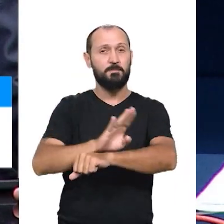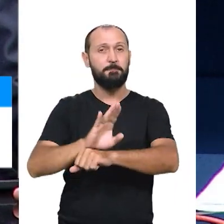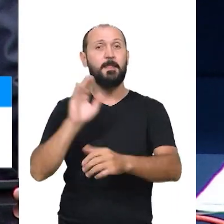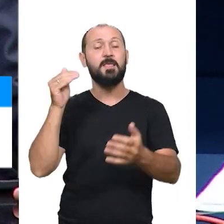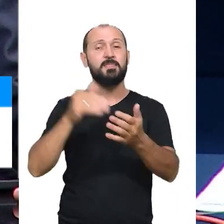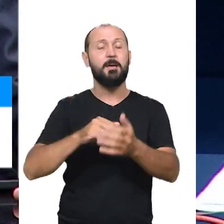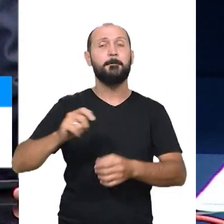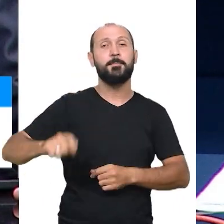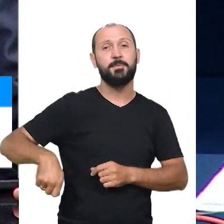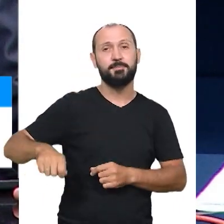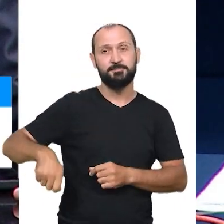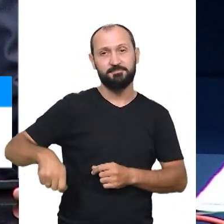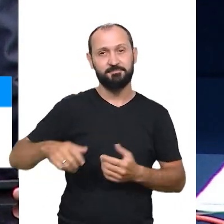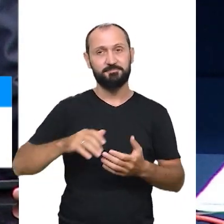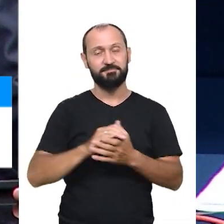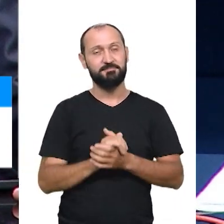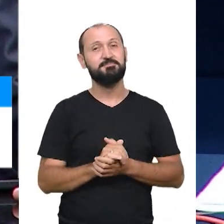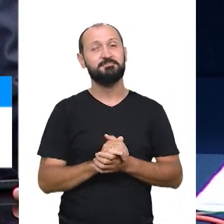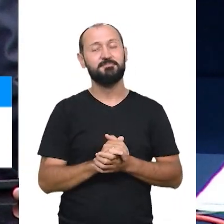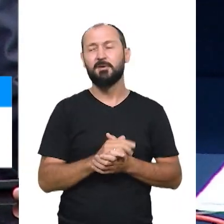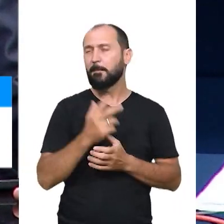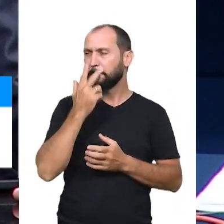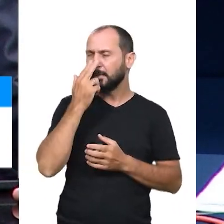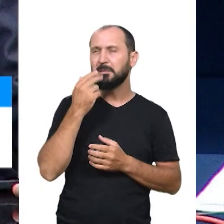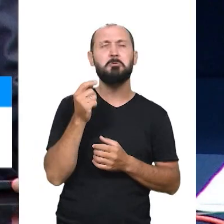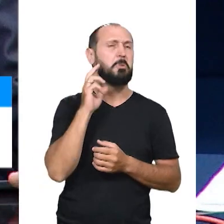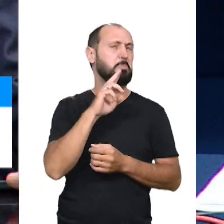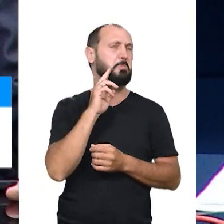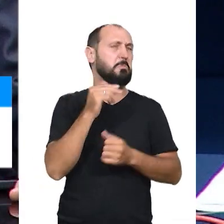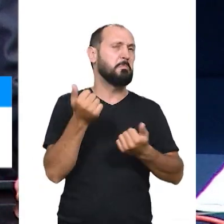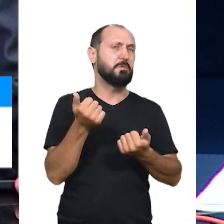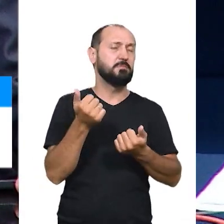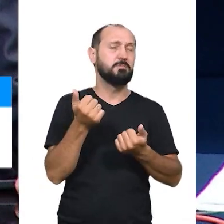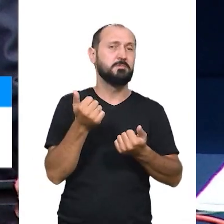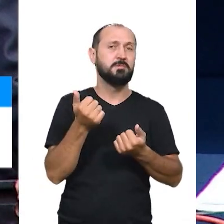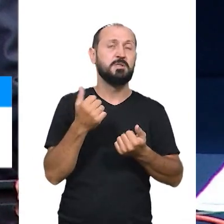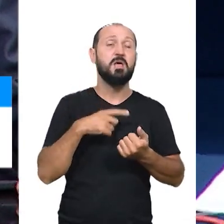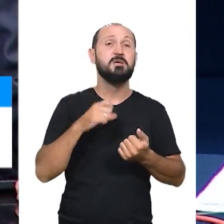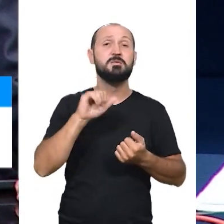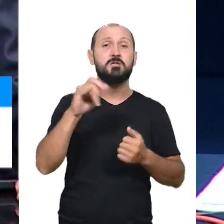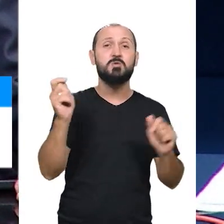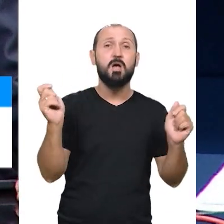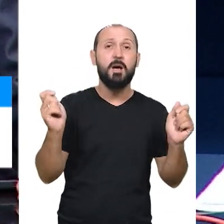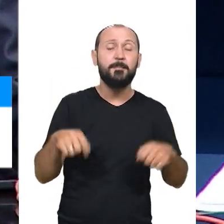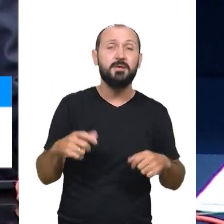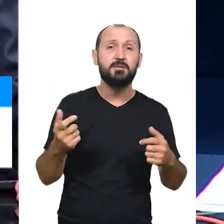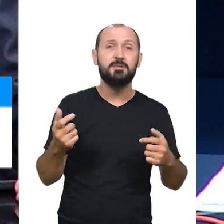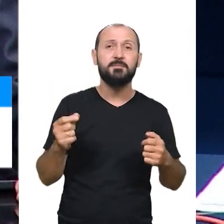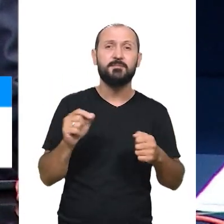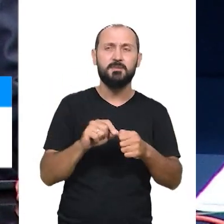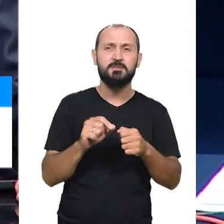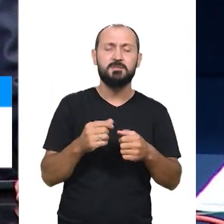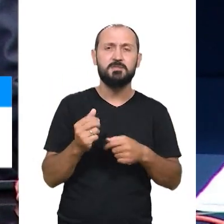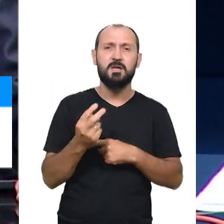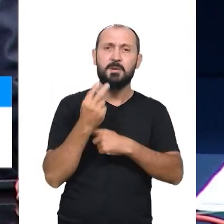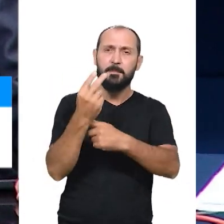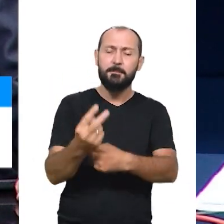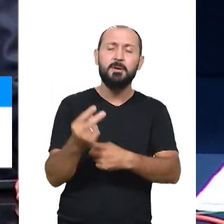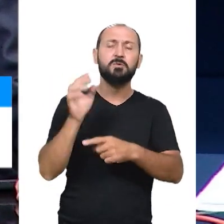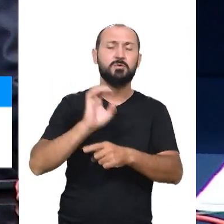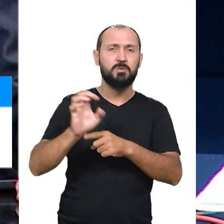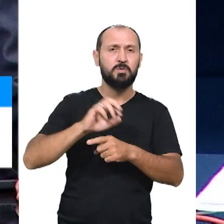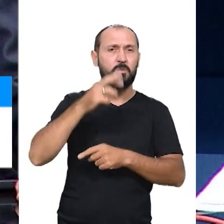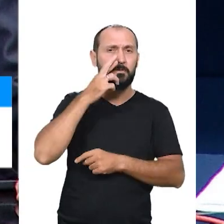lá, Bataguaçu até Porto Murtinho, e acho que está tudo normal. Se não tem competência para